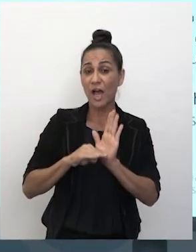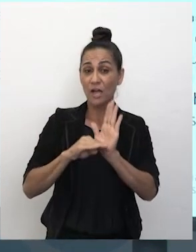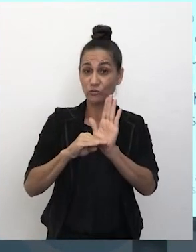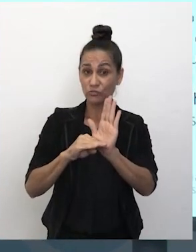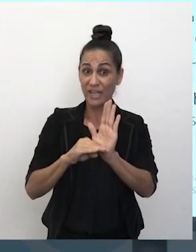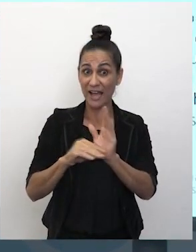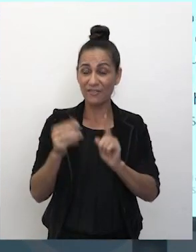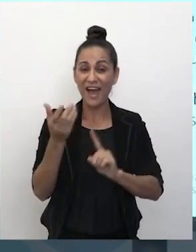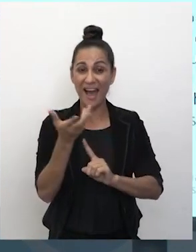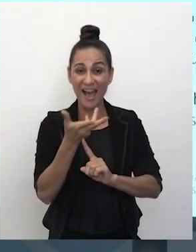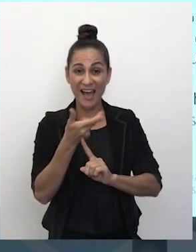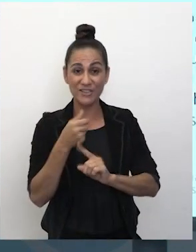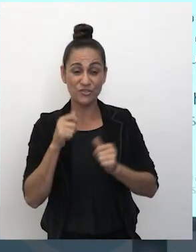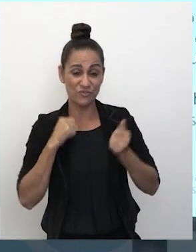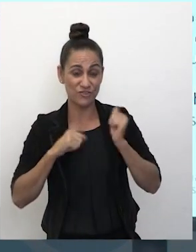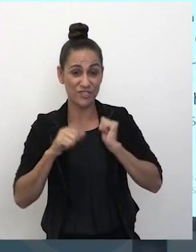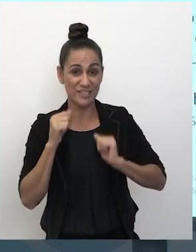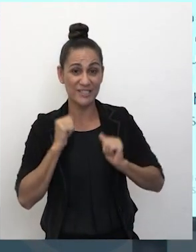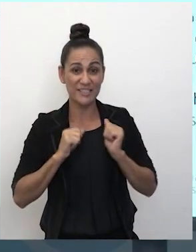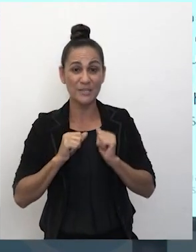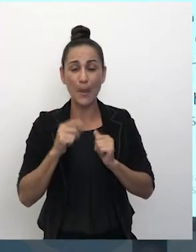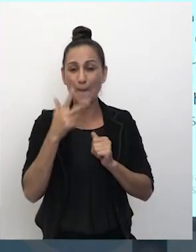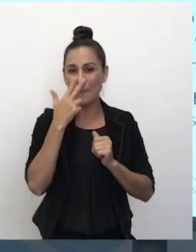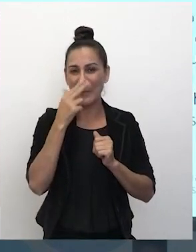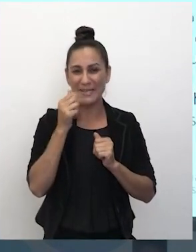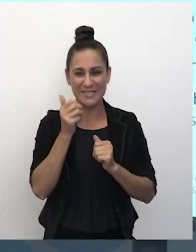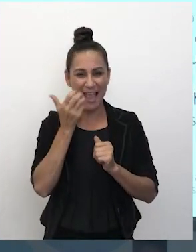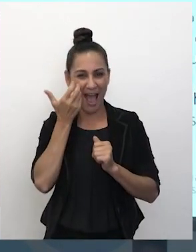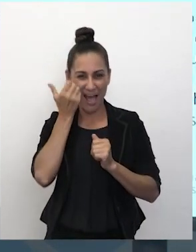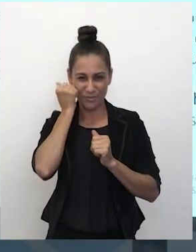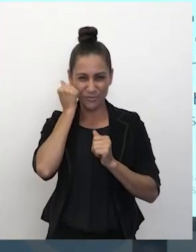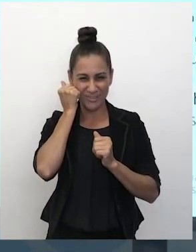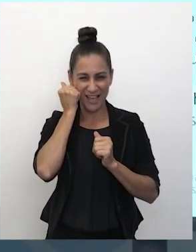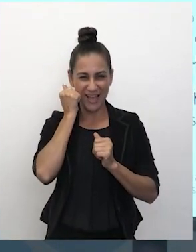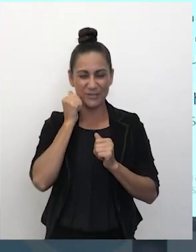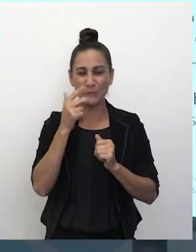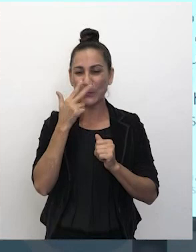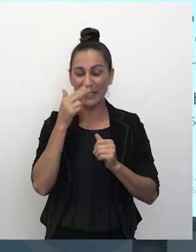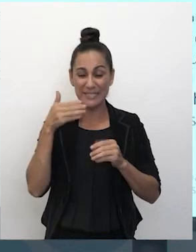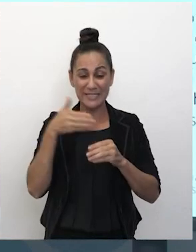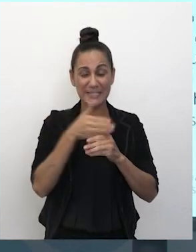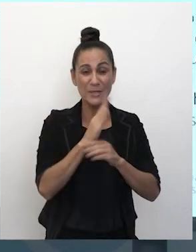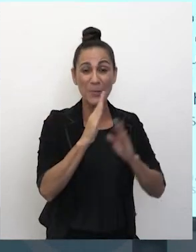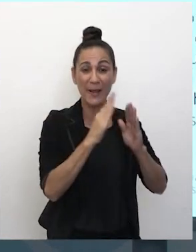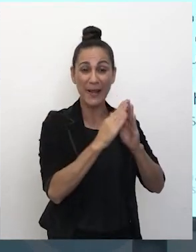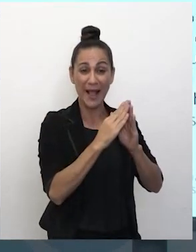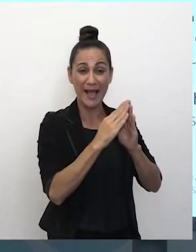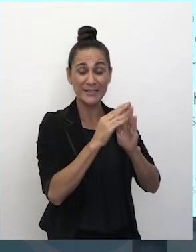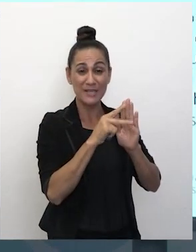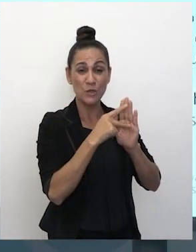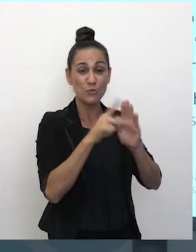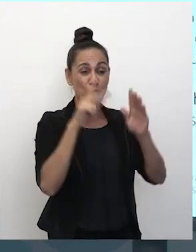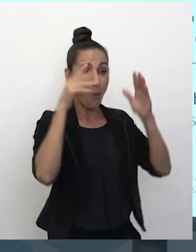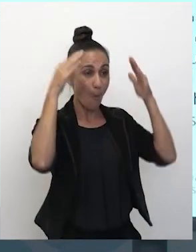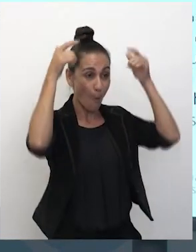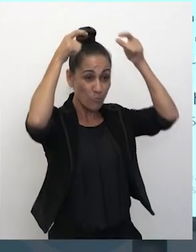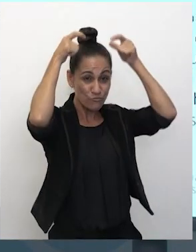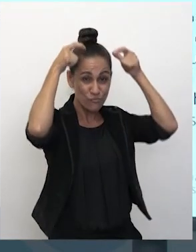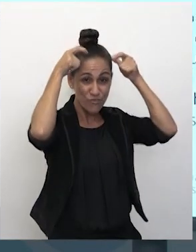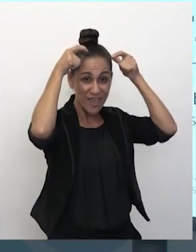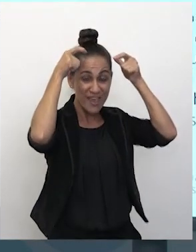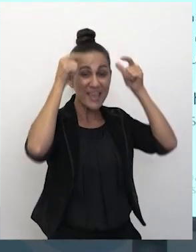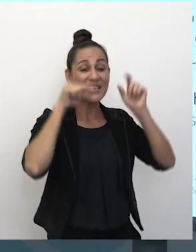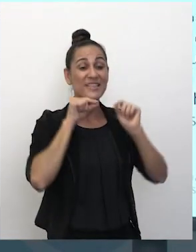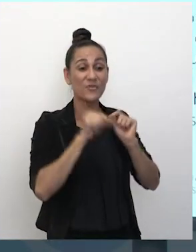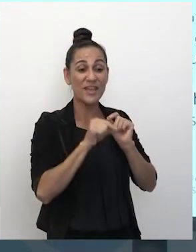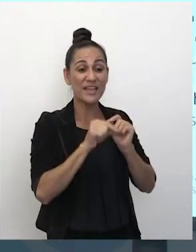meio que adotados por esses mecenas, porque eles iam morar na casa desse nobre, né? E ele fazia várias obras por